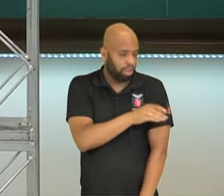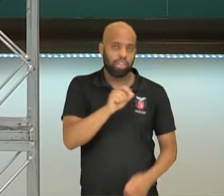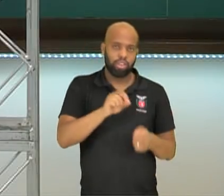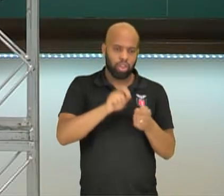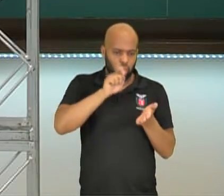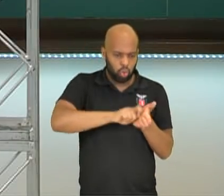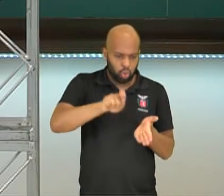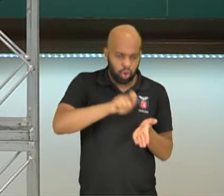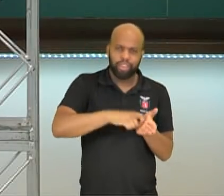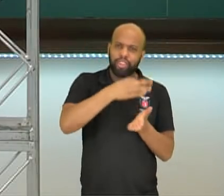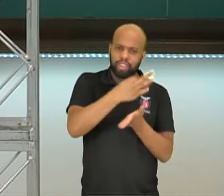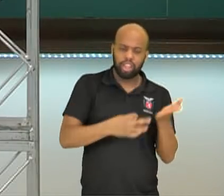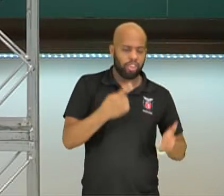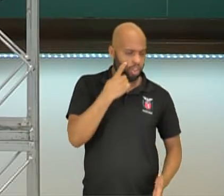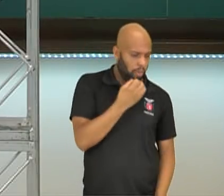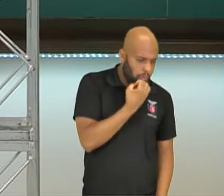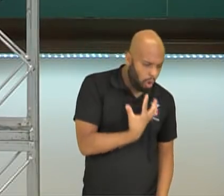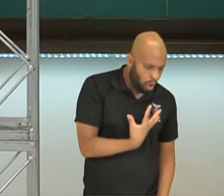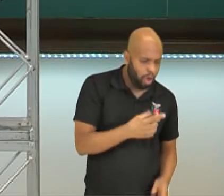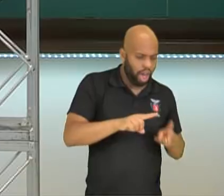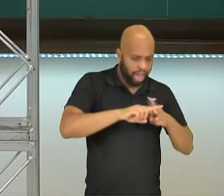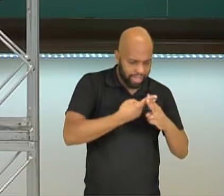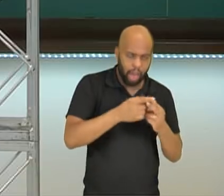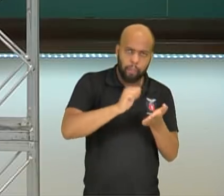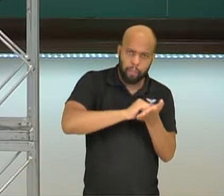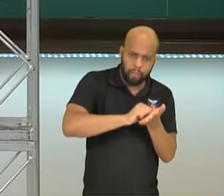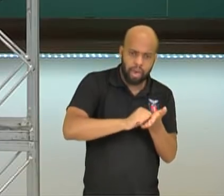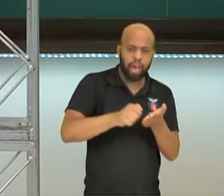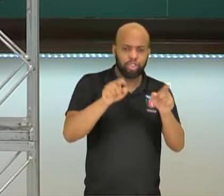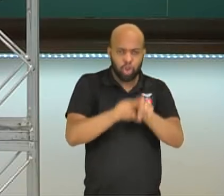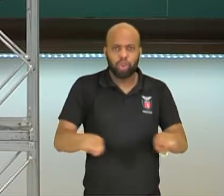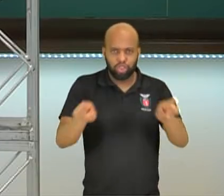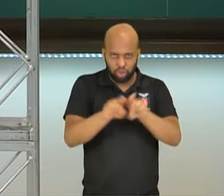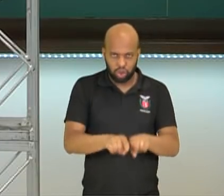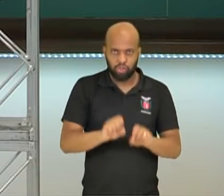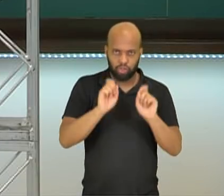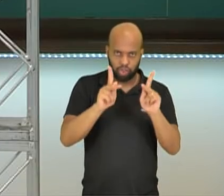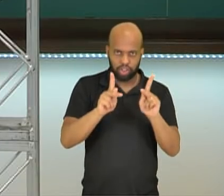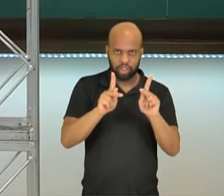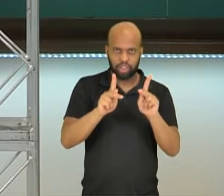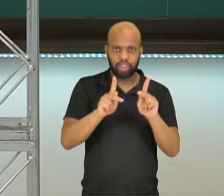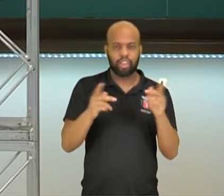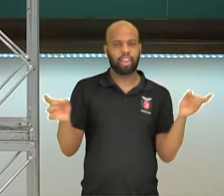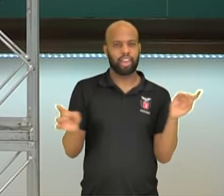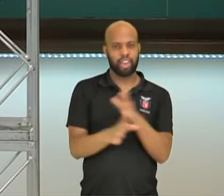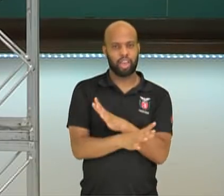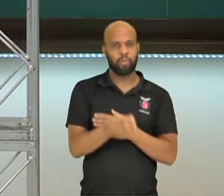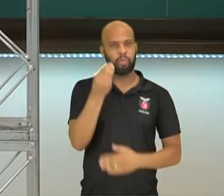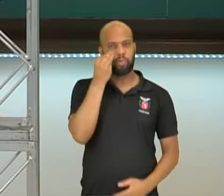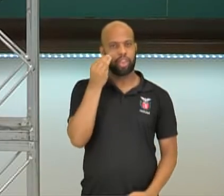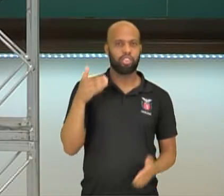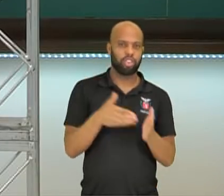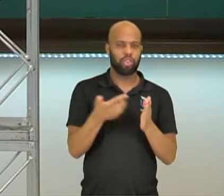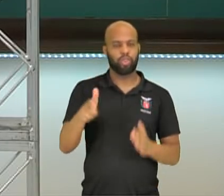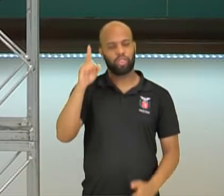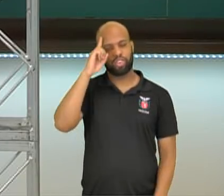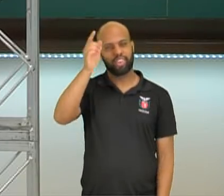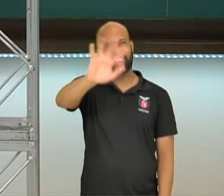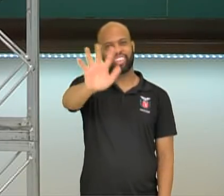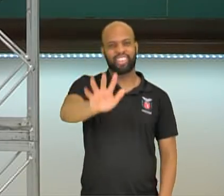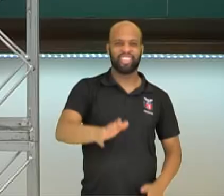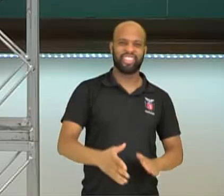produzir, ver se ficou bom, qualquer coisa apagar, refazer. Tá certo, pessoal? Ficamos por aqui. Um beijo, até mais.